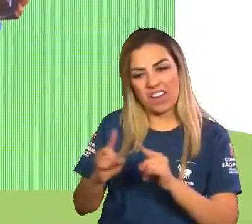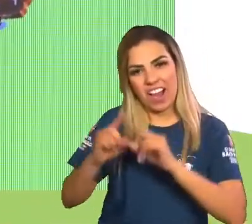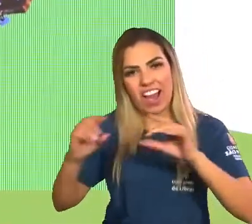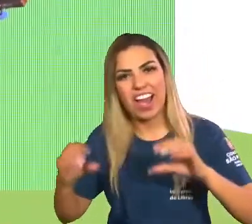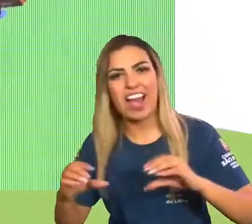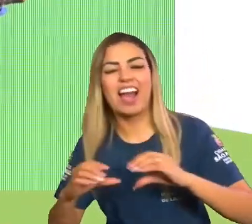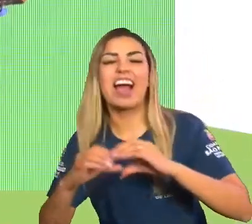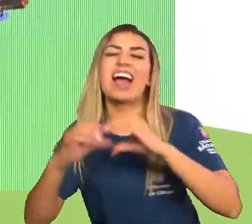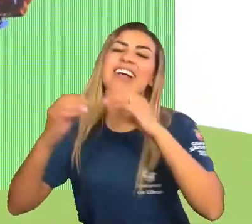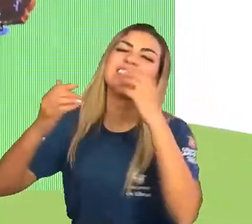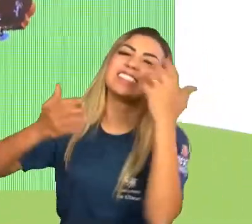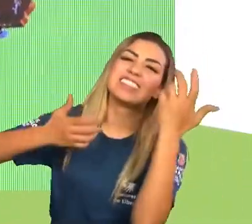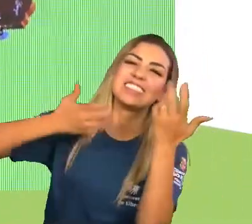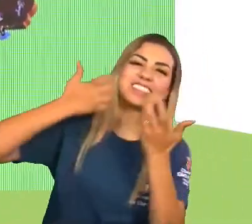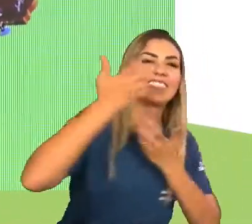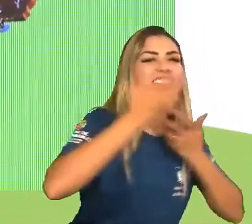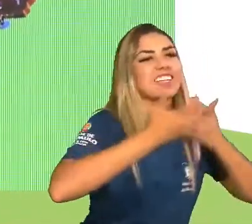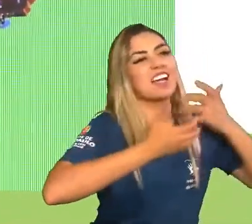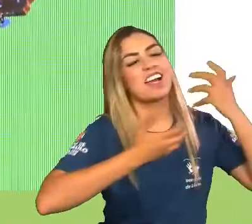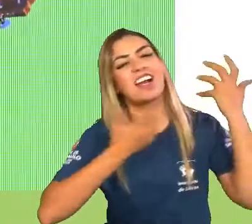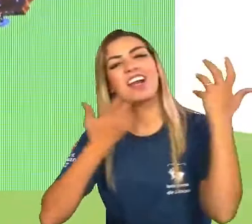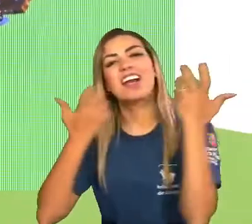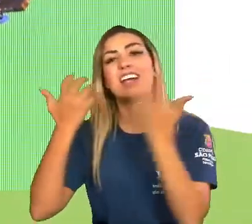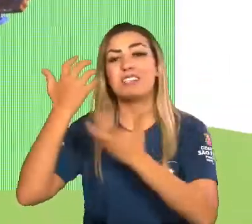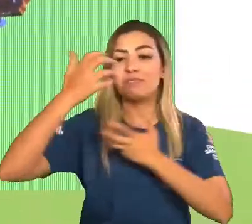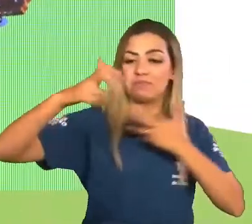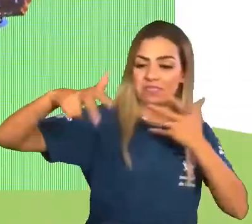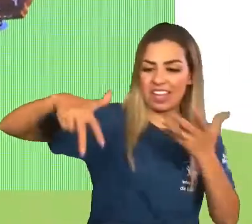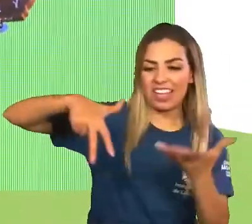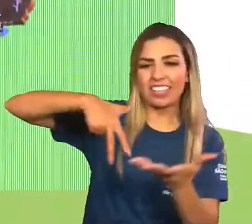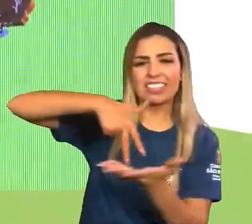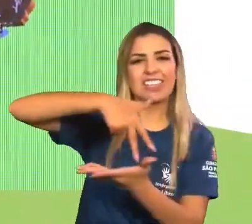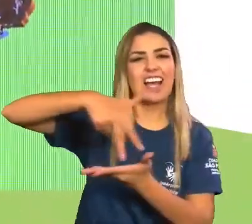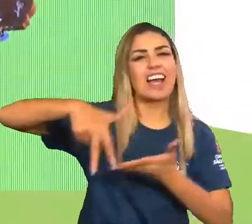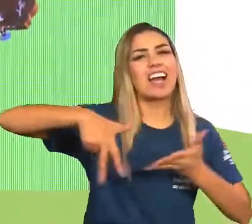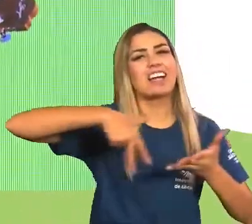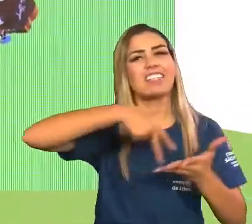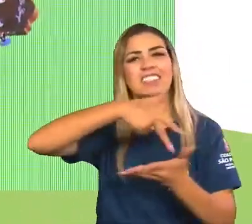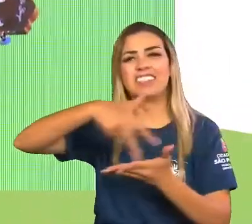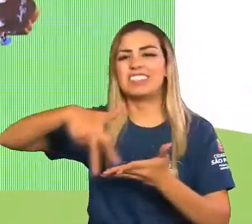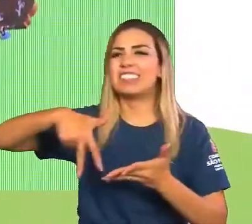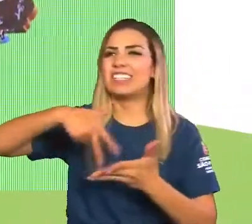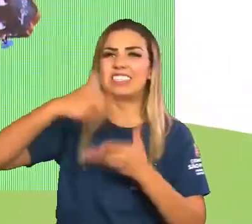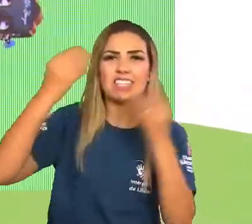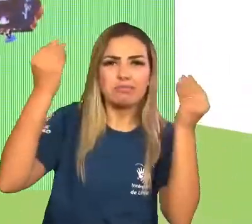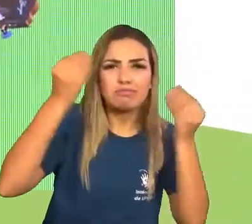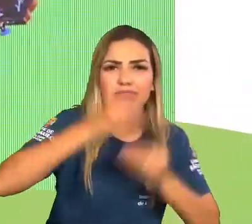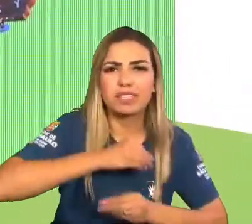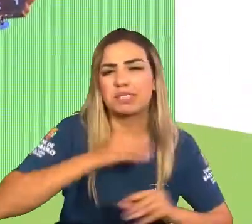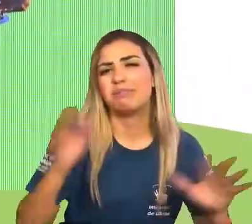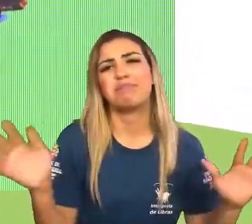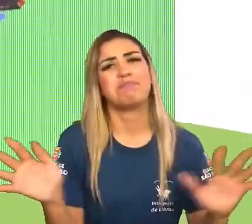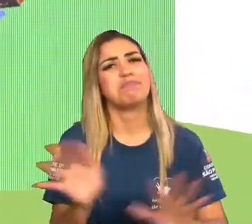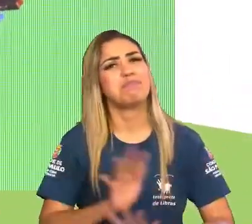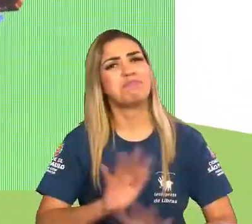canta, e a gente dança, e a gente não se cansa